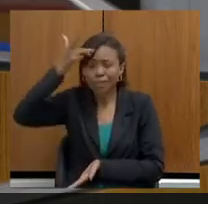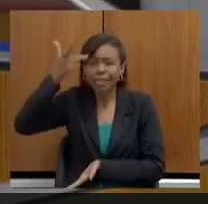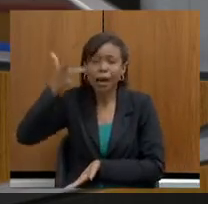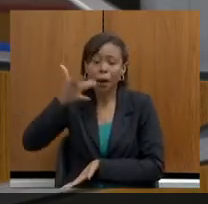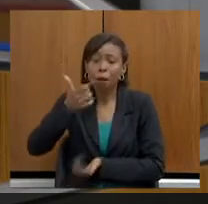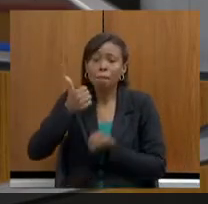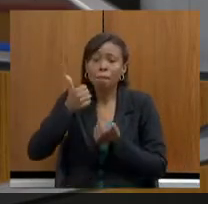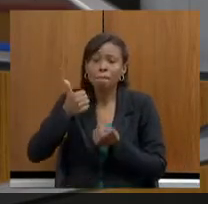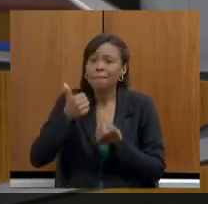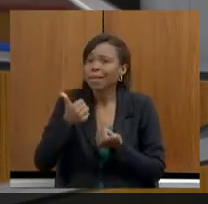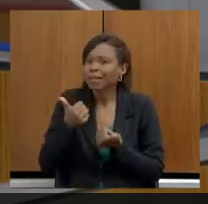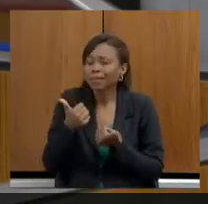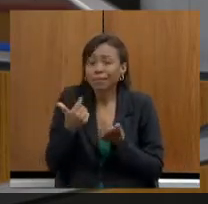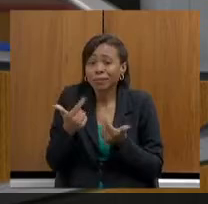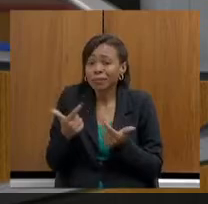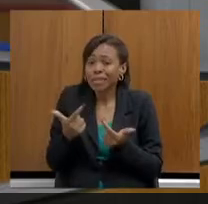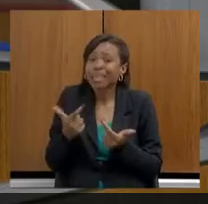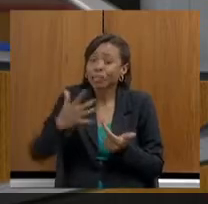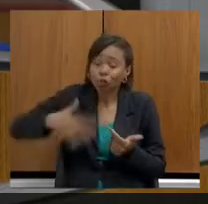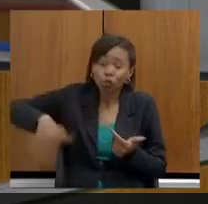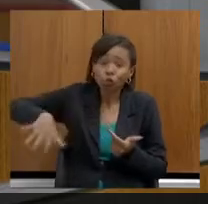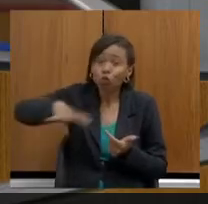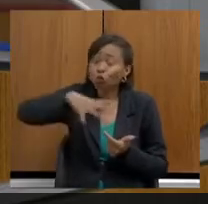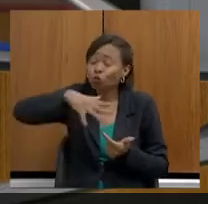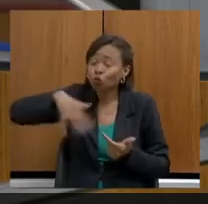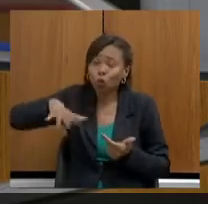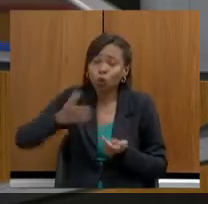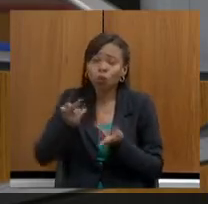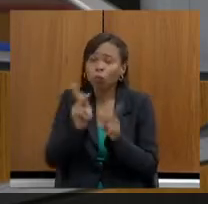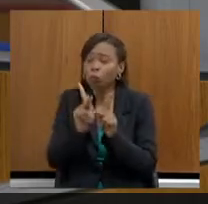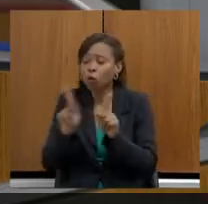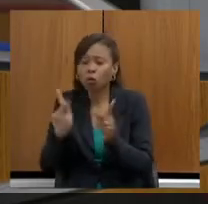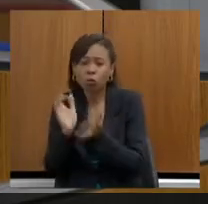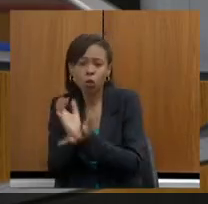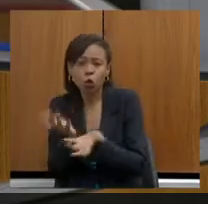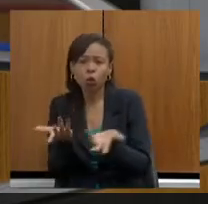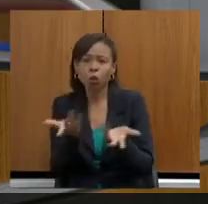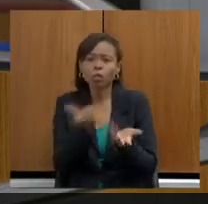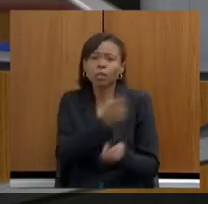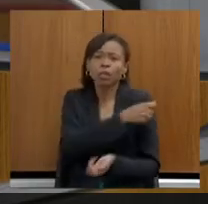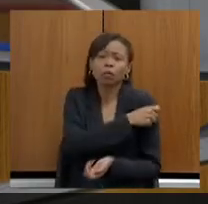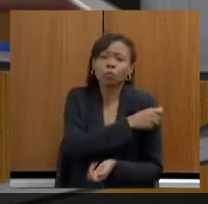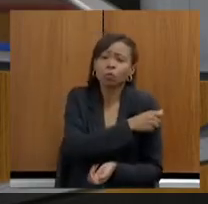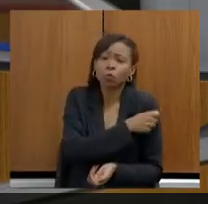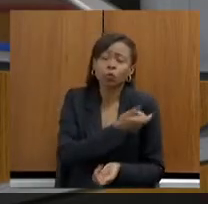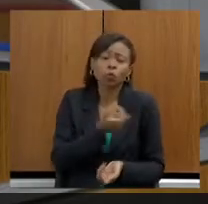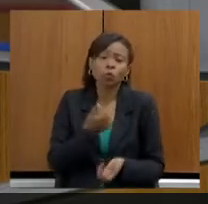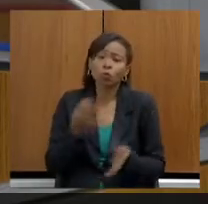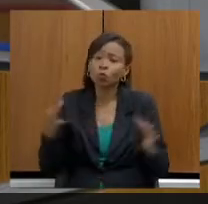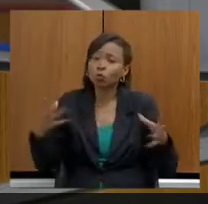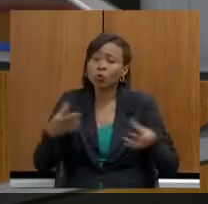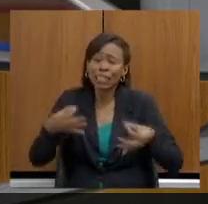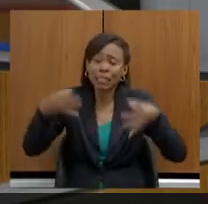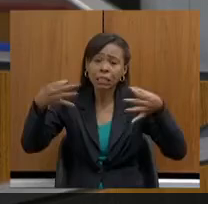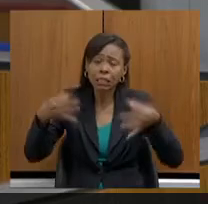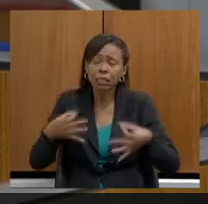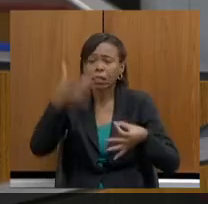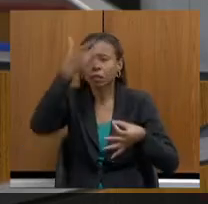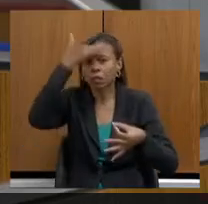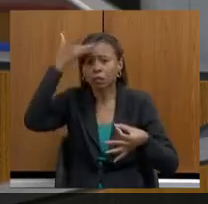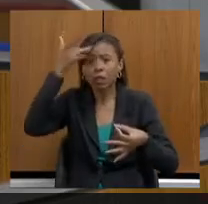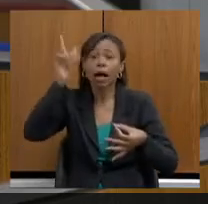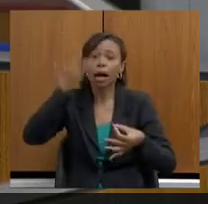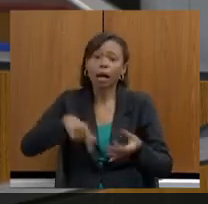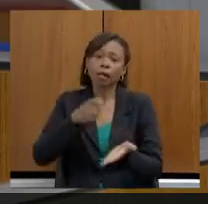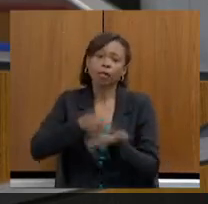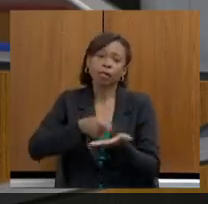mental da turma toda seja do corpo discente ou docente em dia e isso é dever do Estado